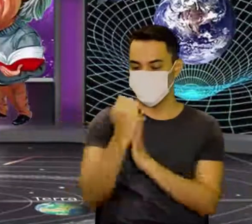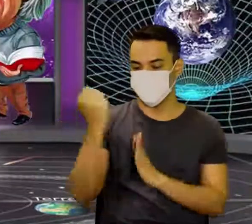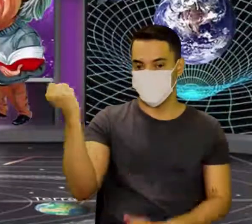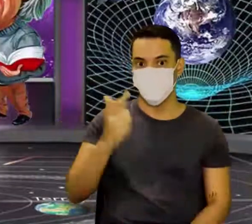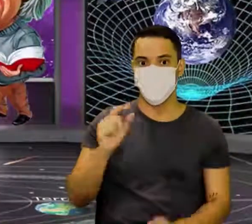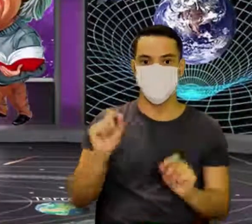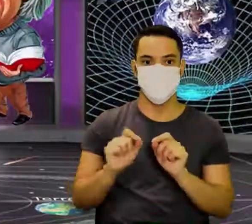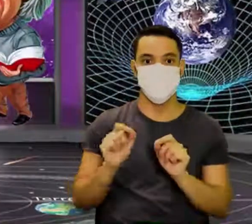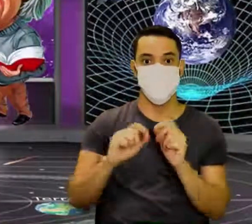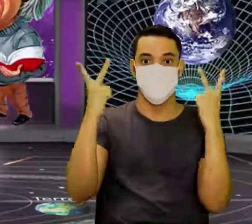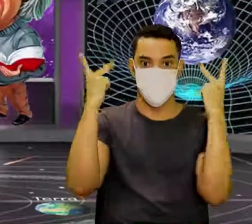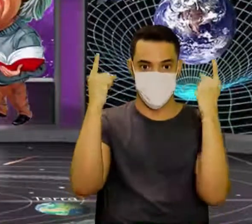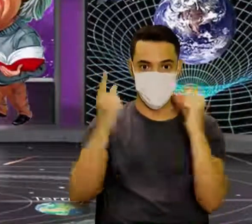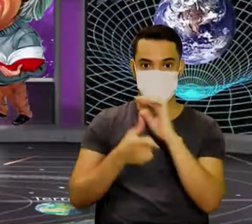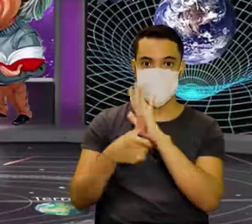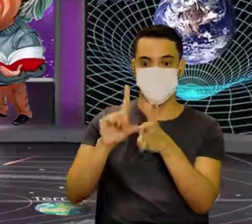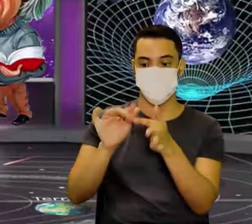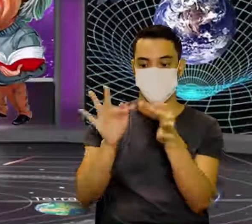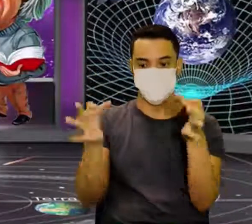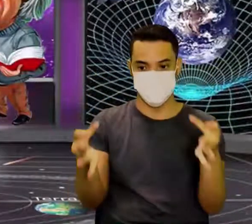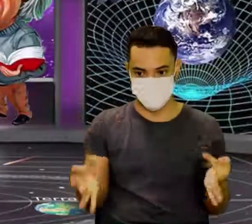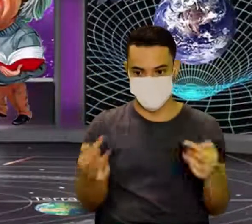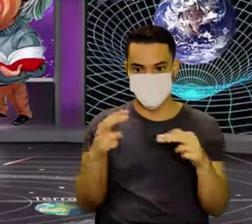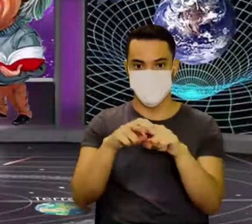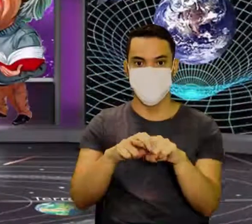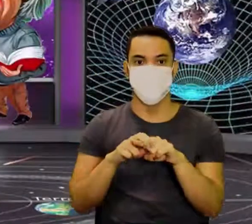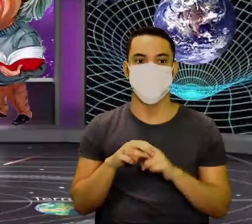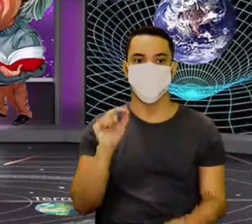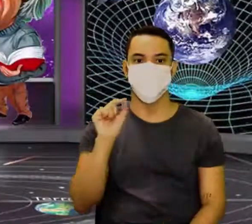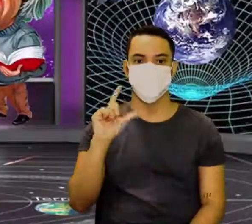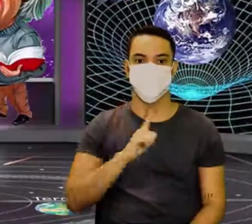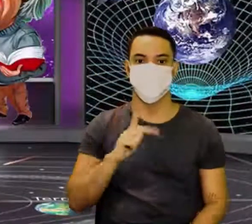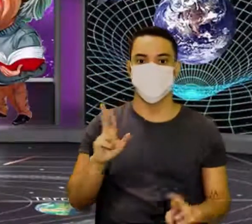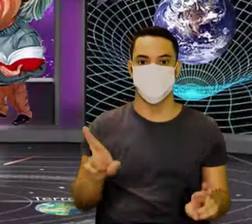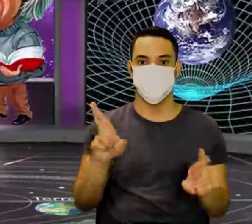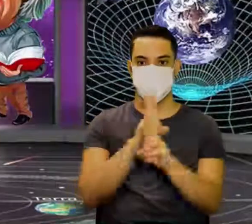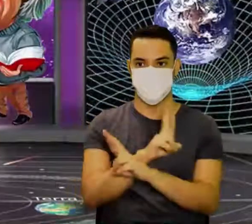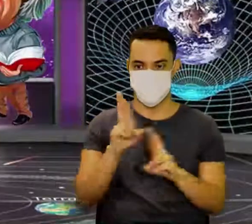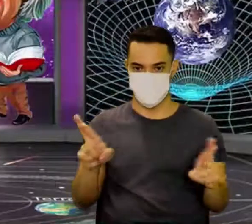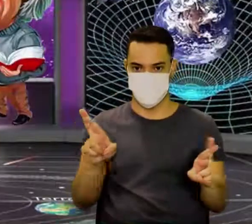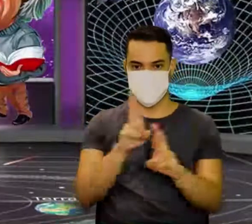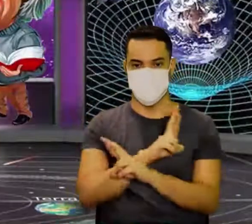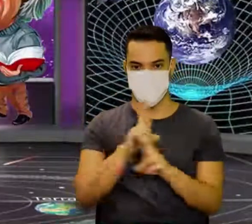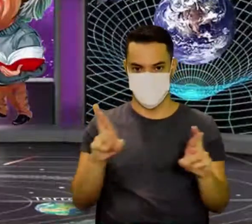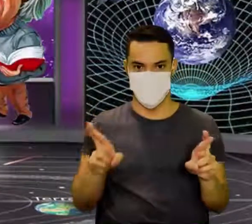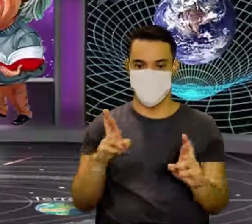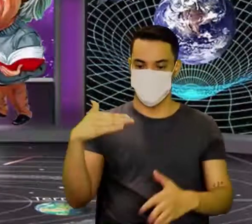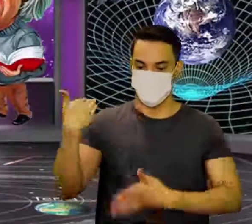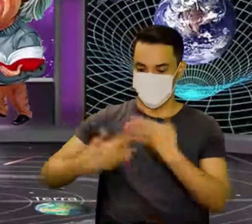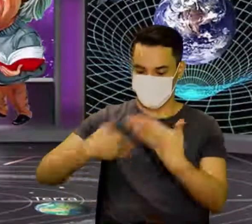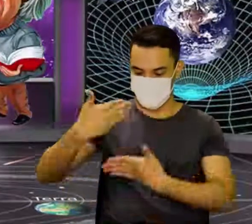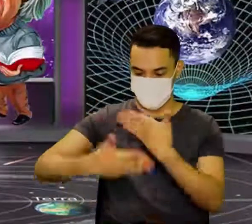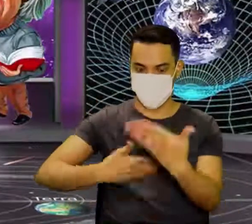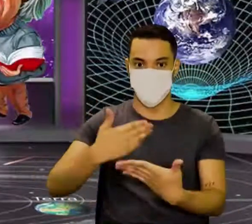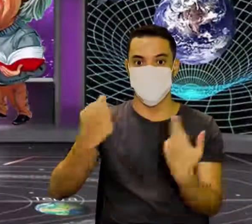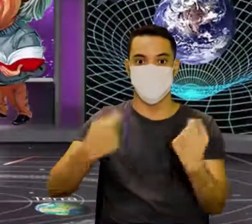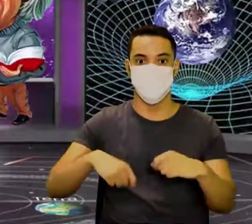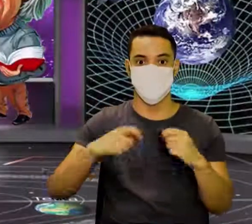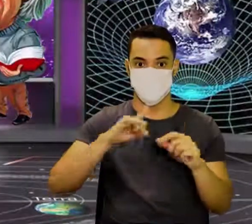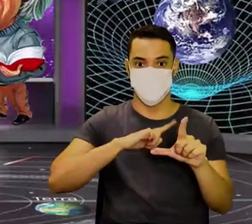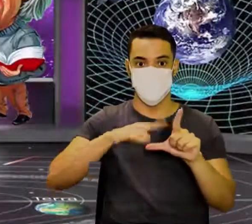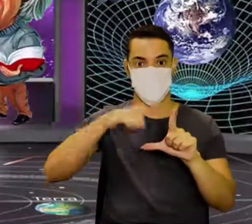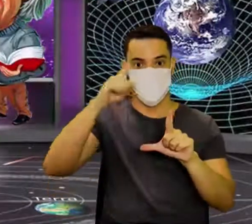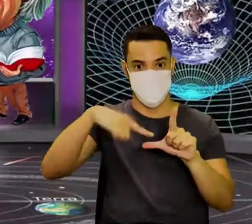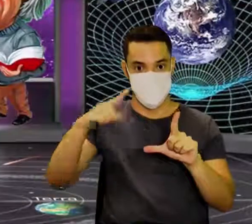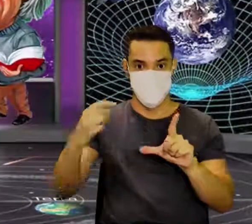um processo de eletrização simples. Então, se eu estou relacionando uma grandeza com o passar do tempo, eu vou ter um gráfico